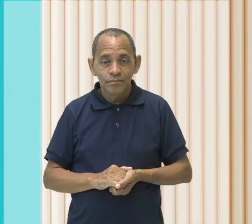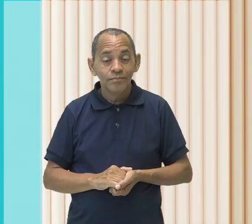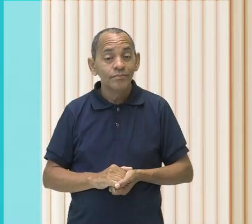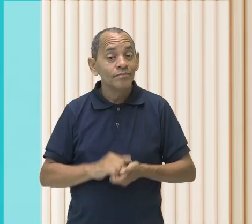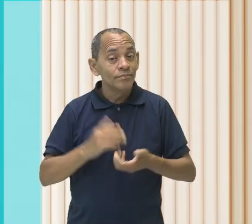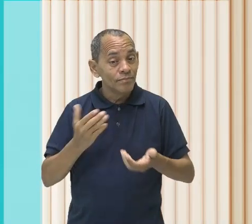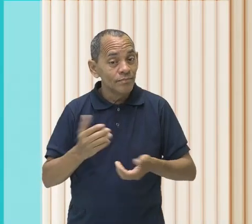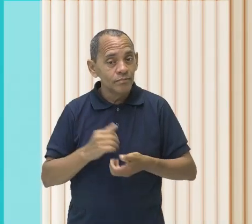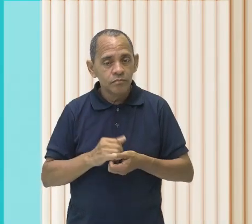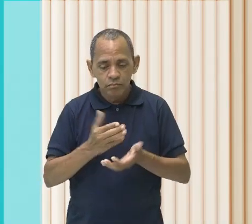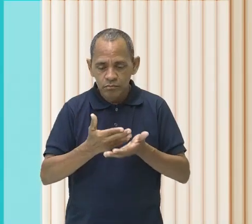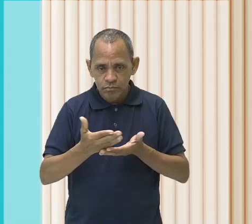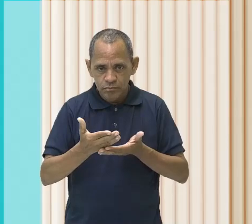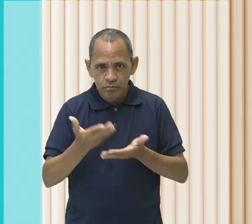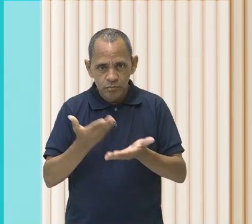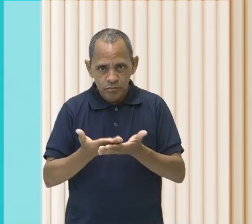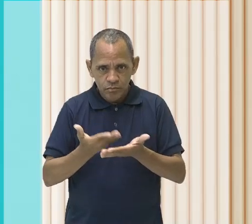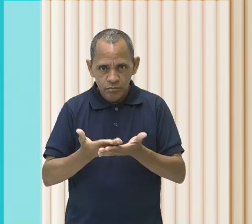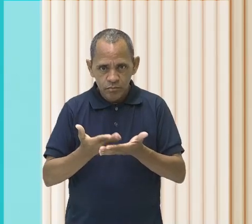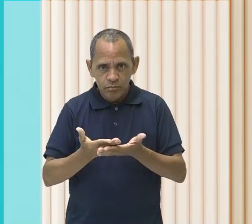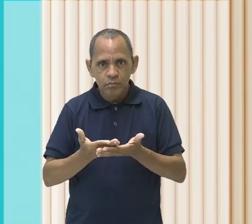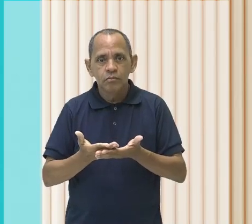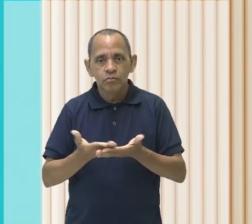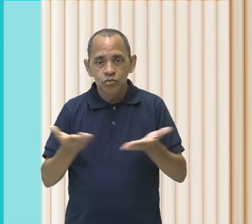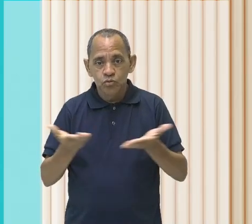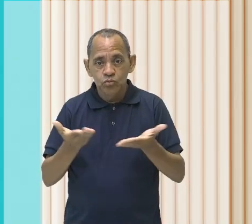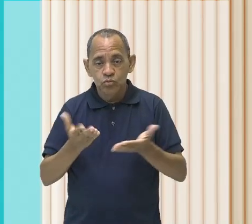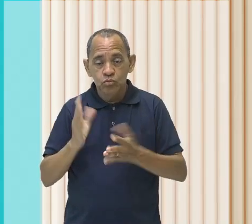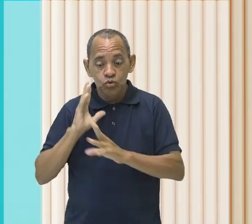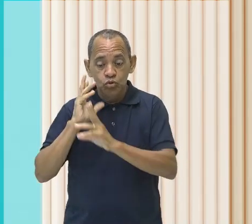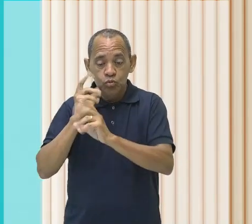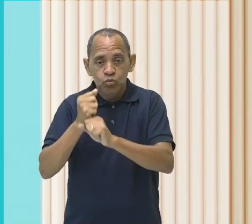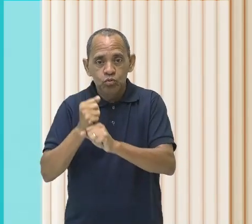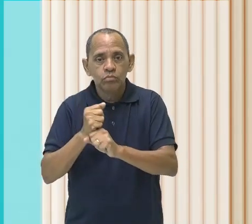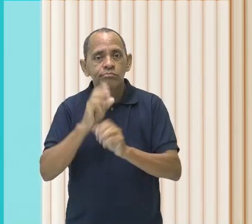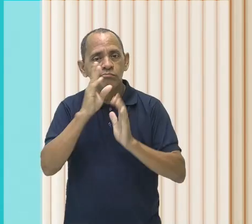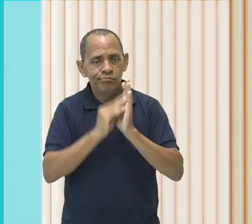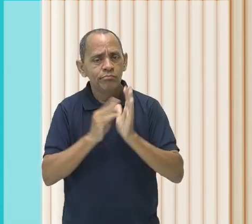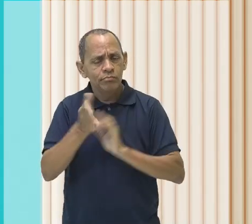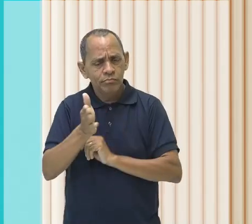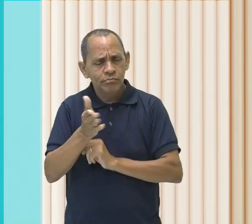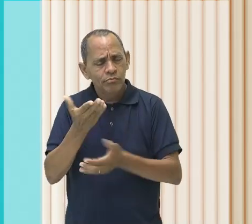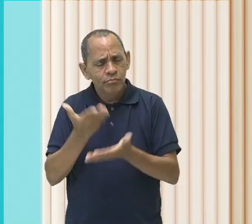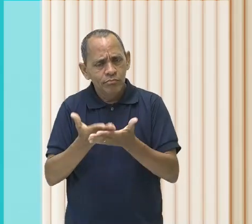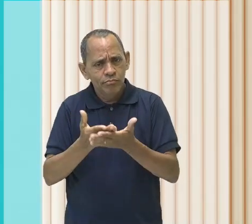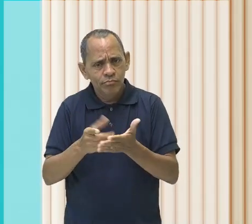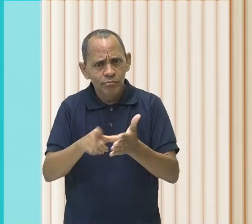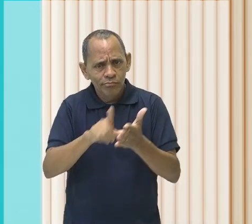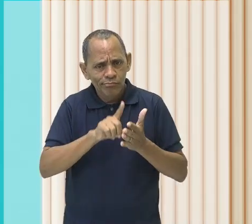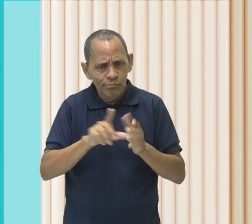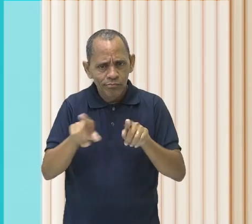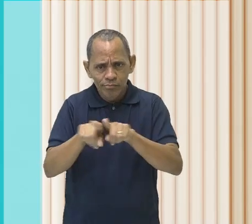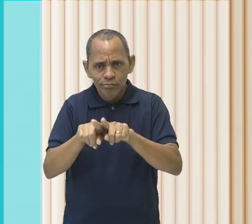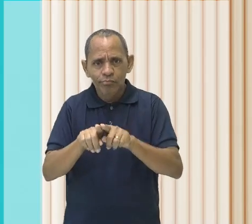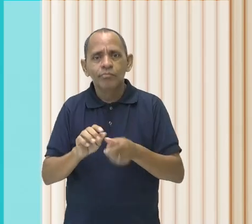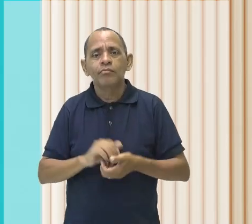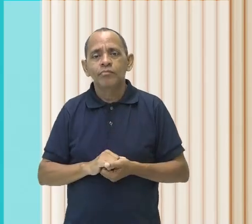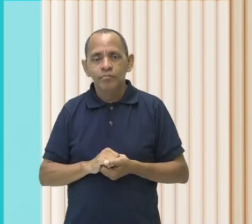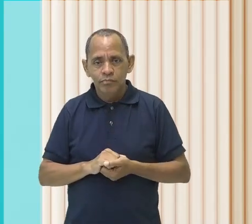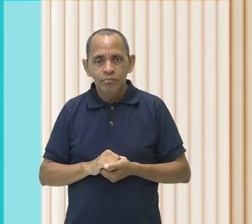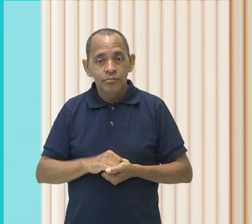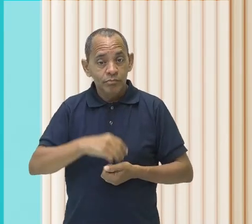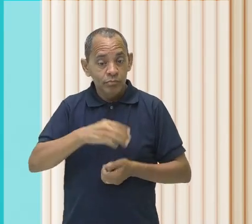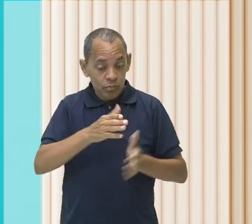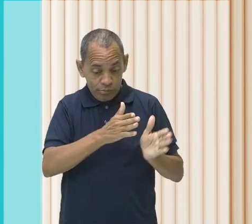Muito bem, vamos iniciar aí a nossa revisão com conteúdos, né, que nós já vimos na nossa terceira unidade de